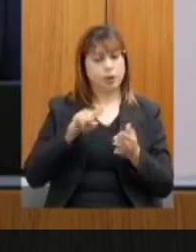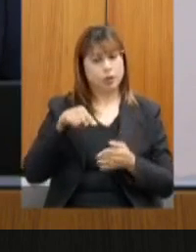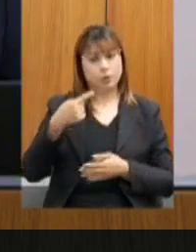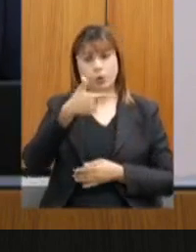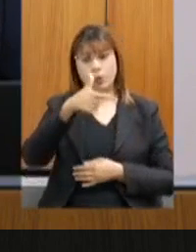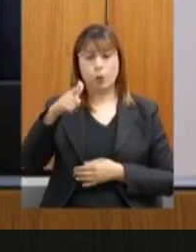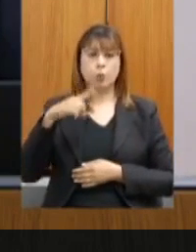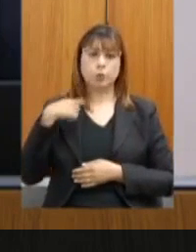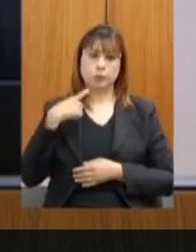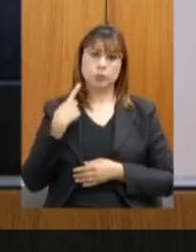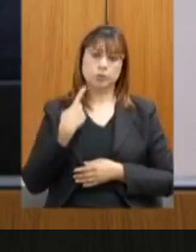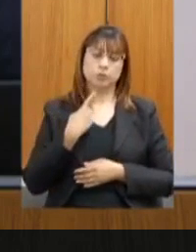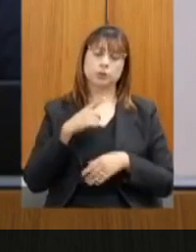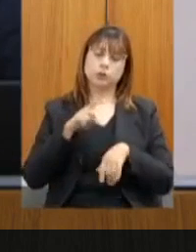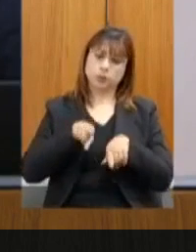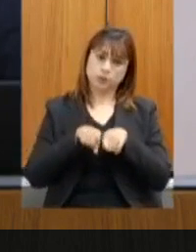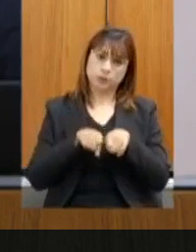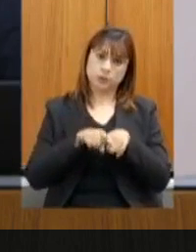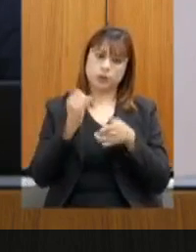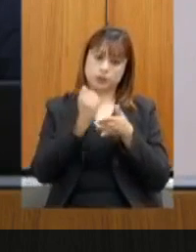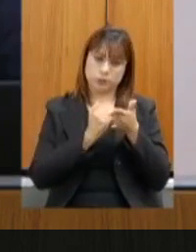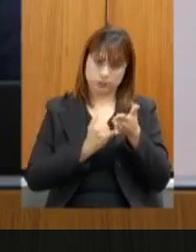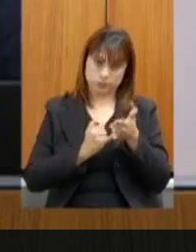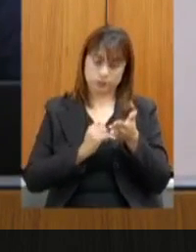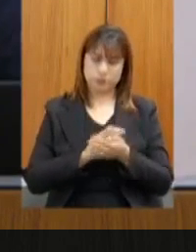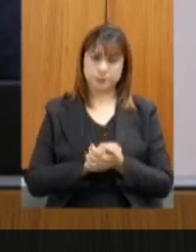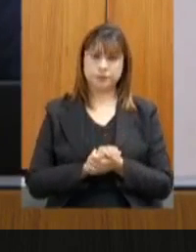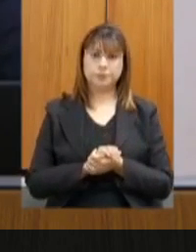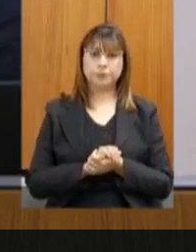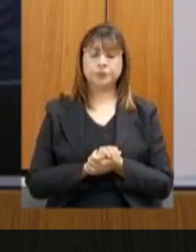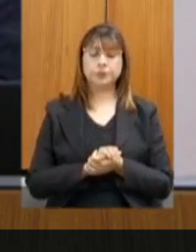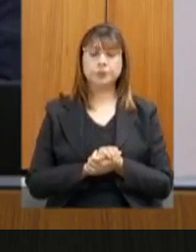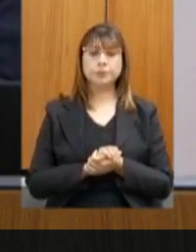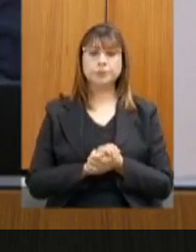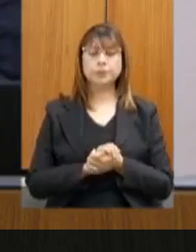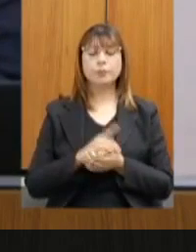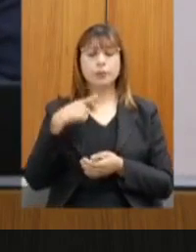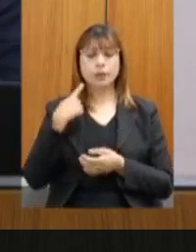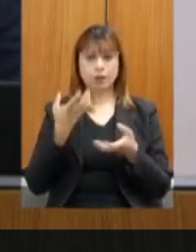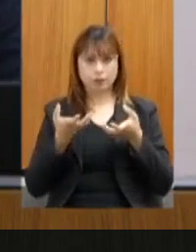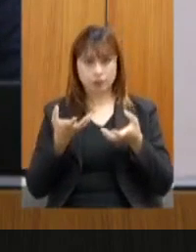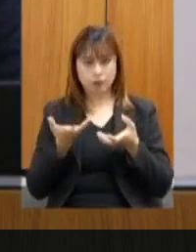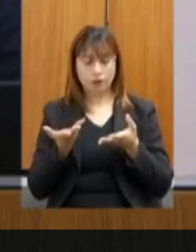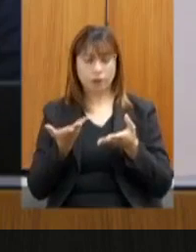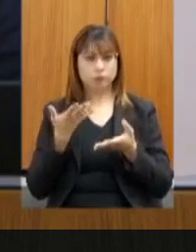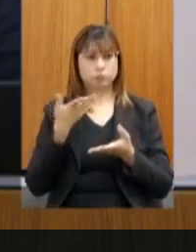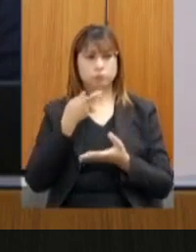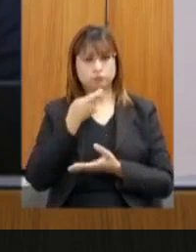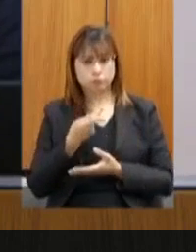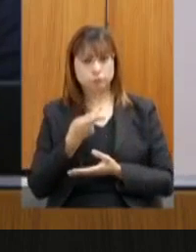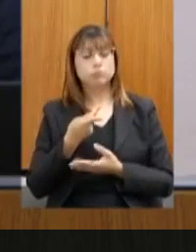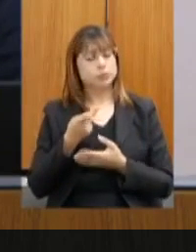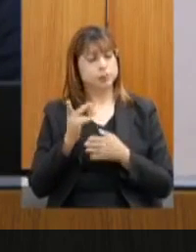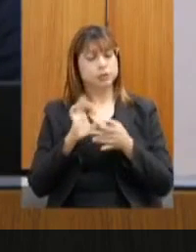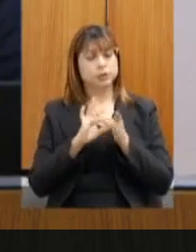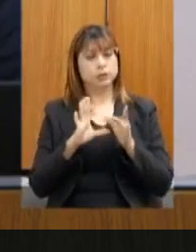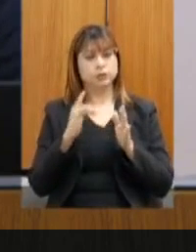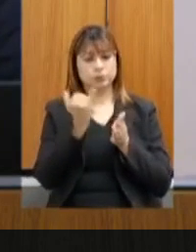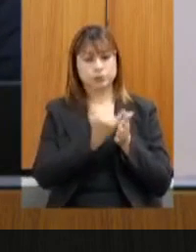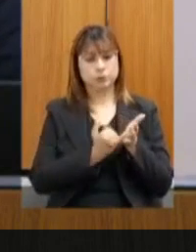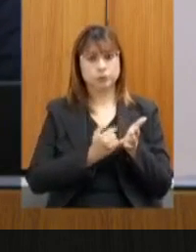parlamentares, por ordem de inscrição. Os parlamentares que desejarem fazer uso da palavra poderão se inscrever